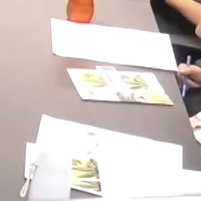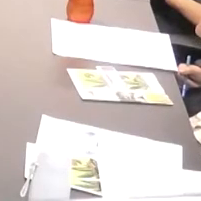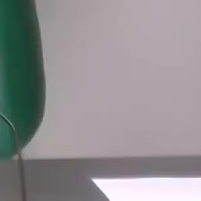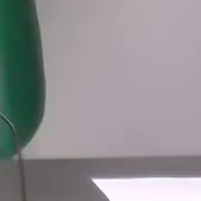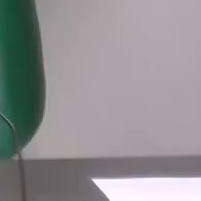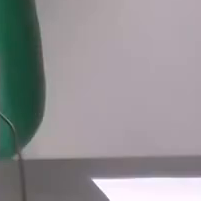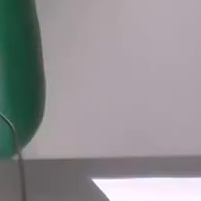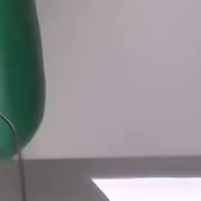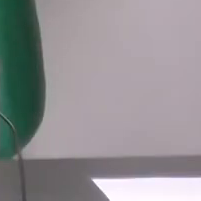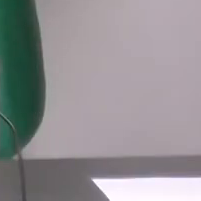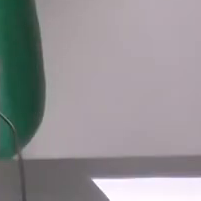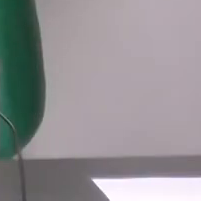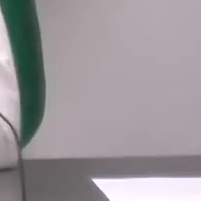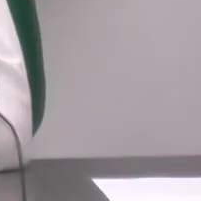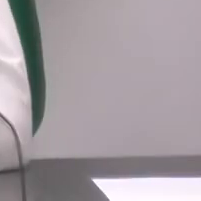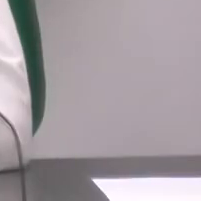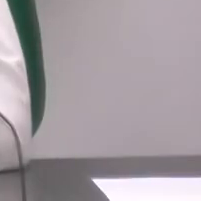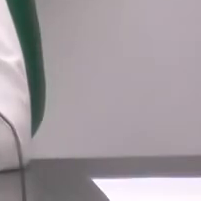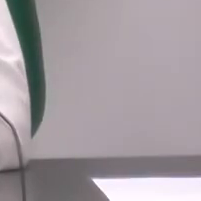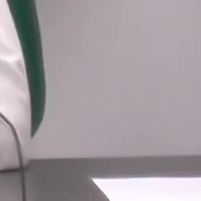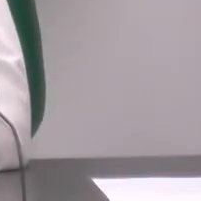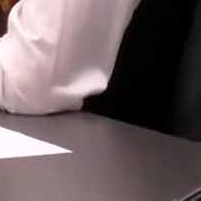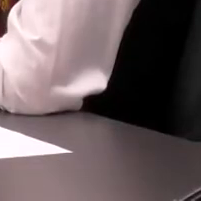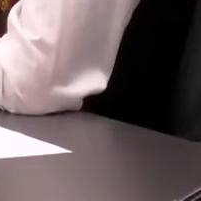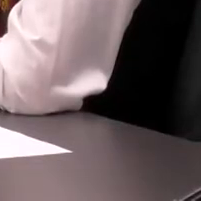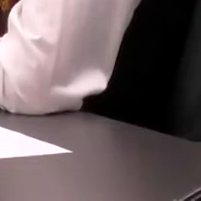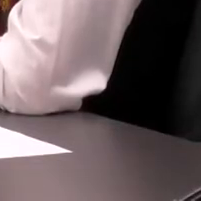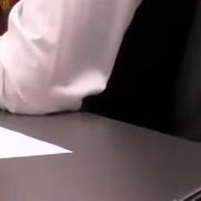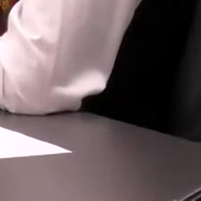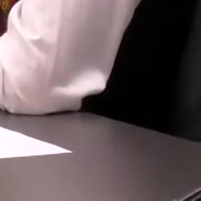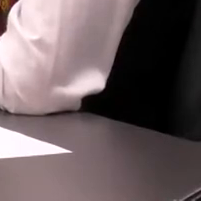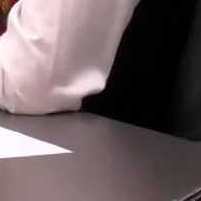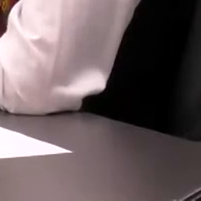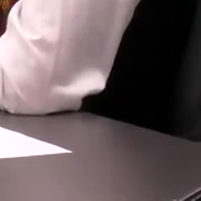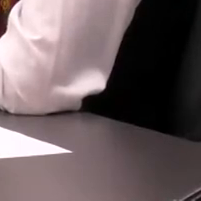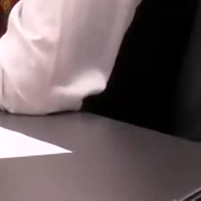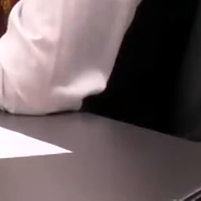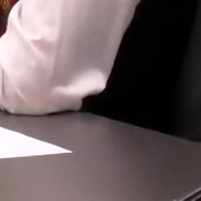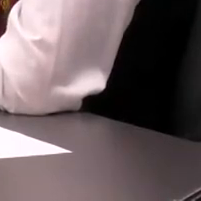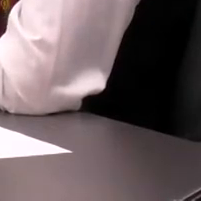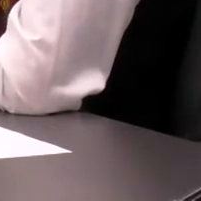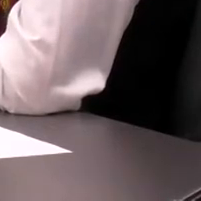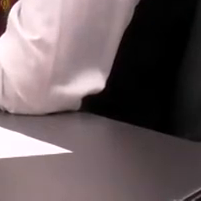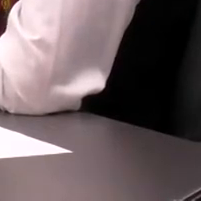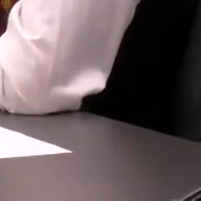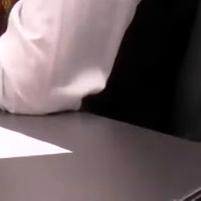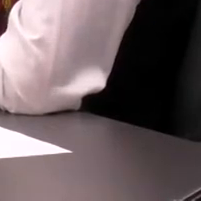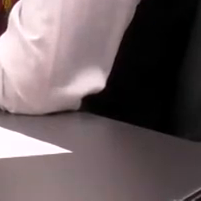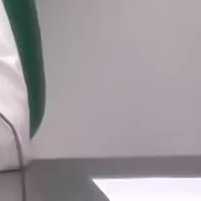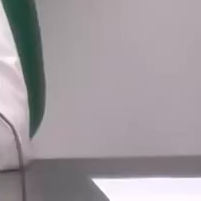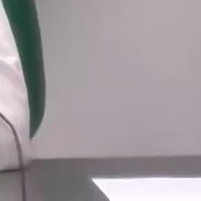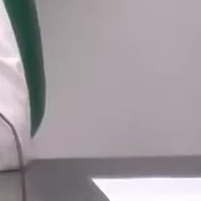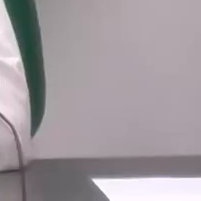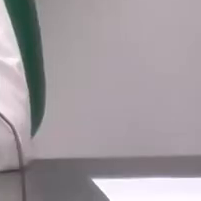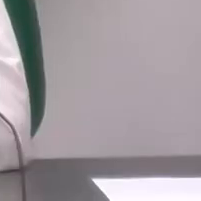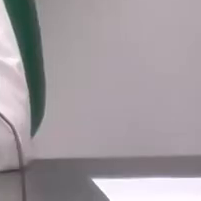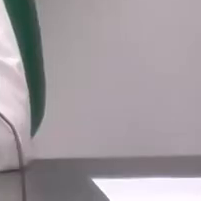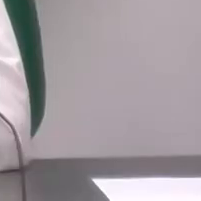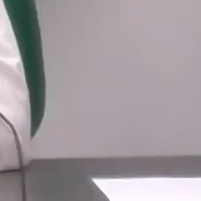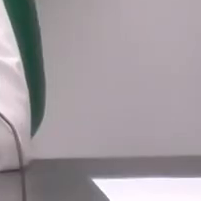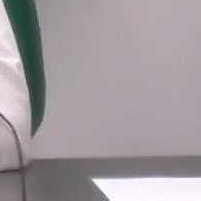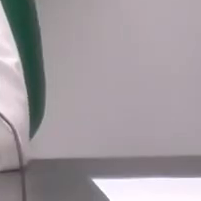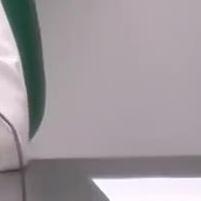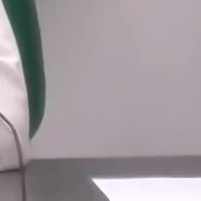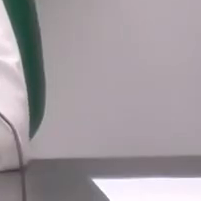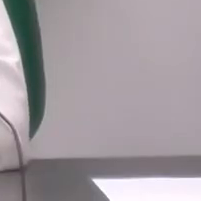por causa dessa lei né já era uma iniciativa ligada à ao Conselho Nacional